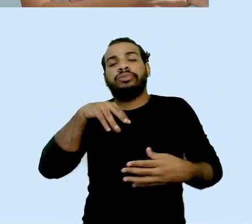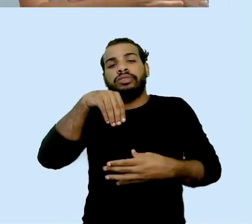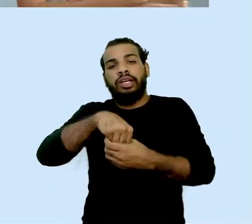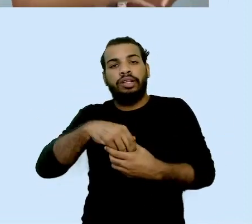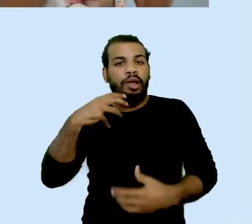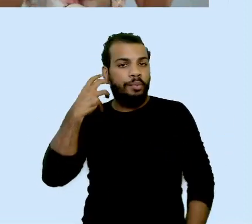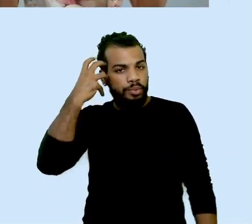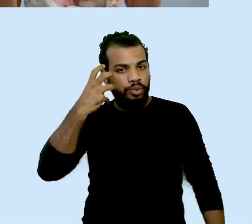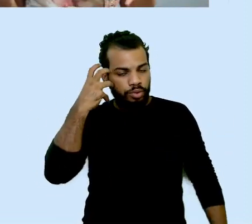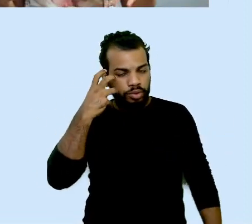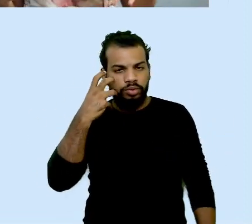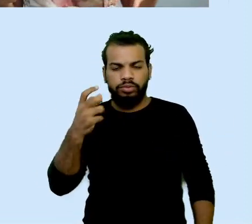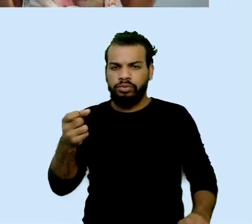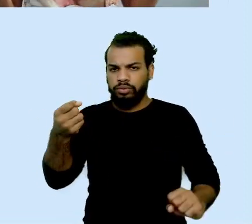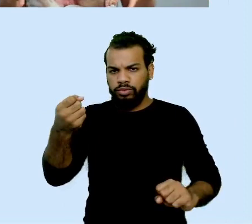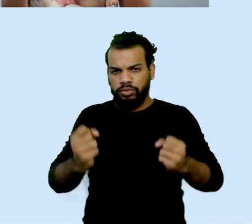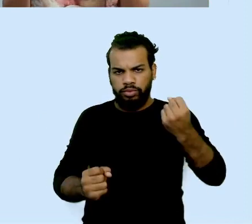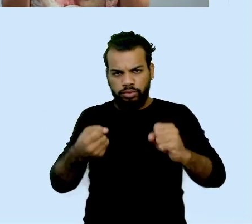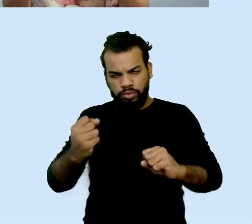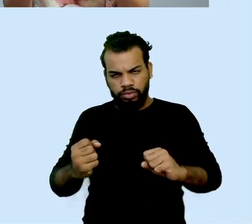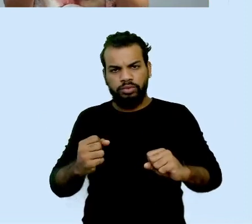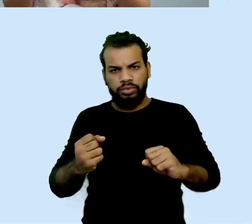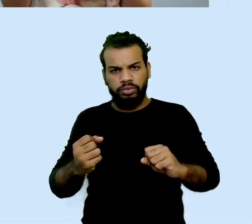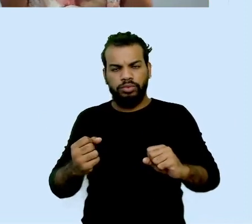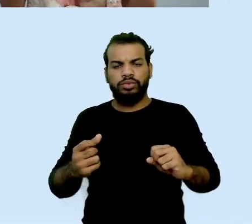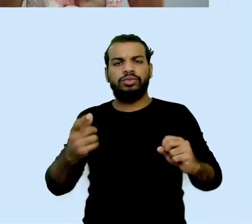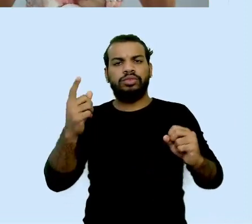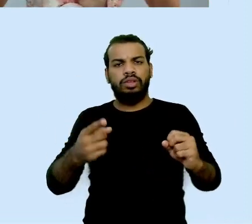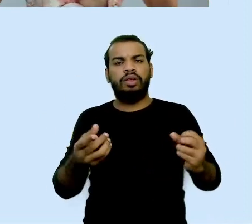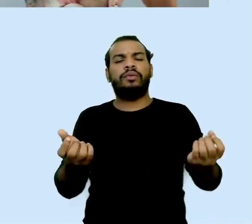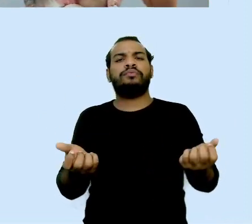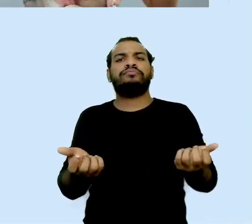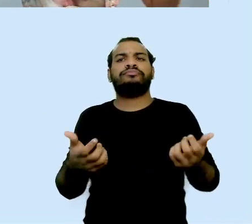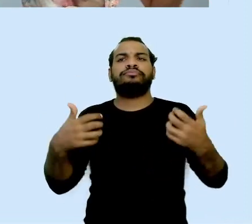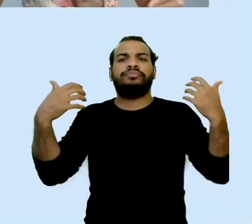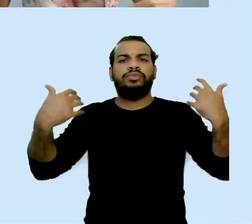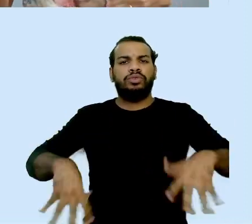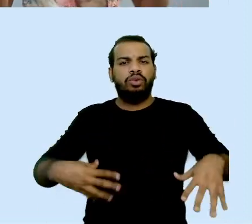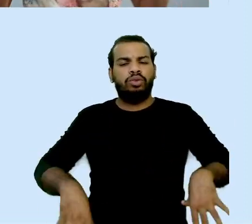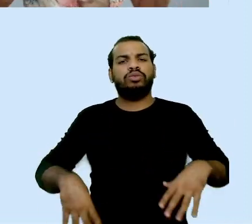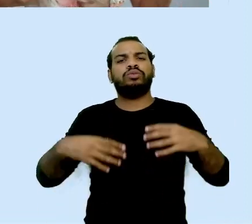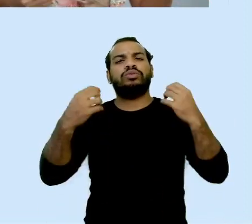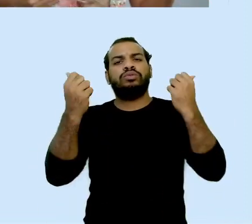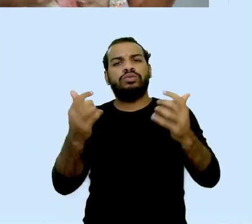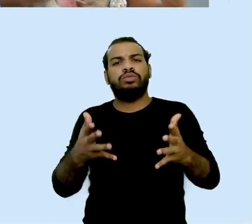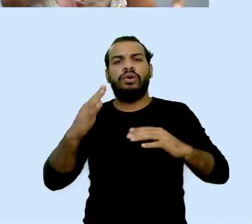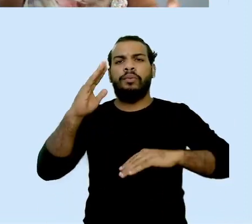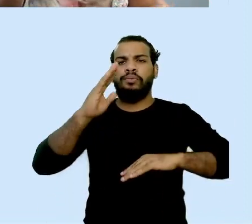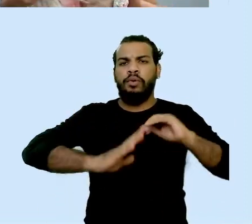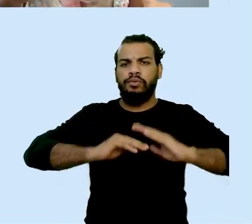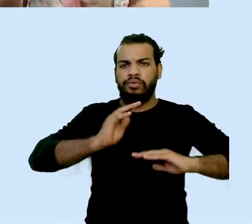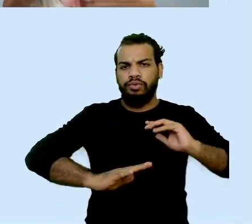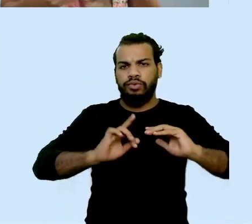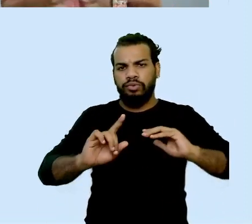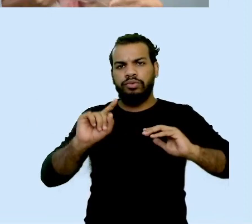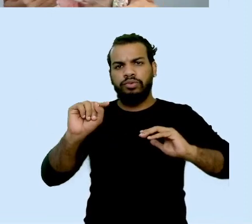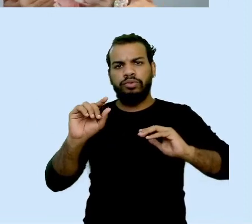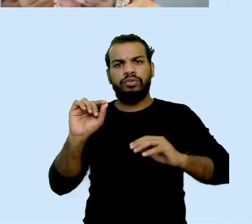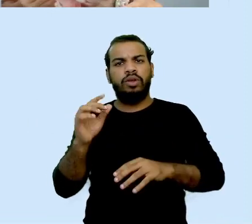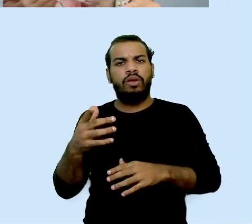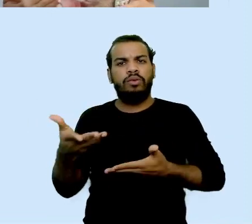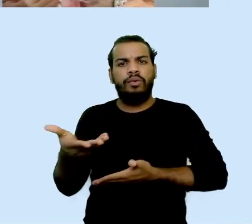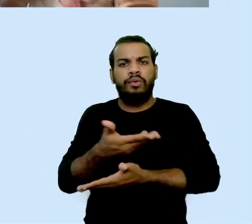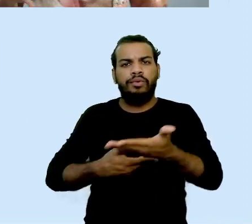música, na indústria, é uma quantidade muito grande, é uma cadeia muito grande de profissionais que estão envolvidos